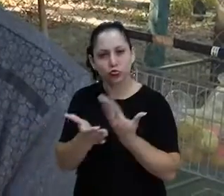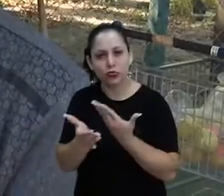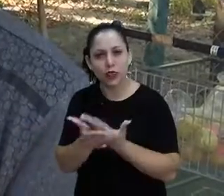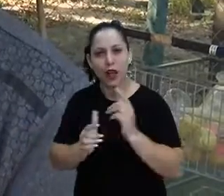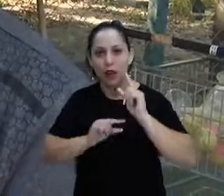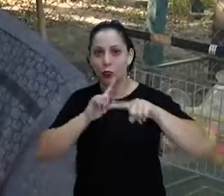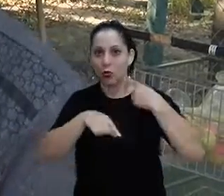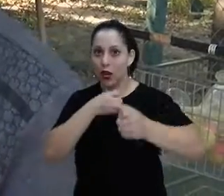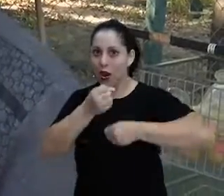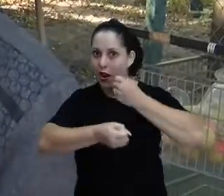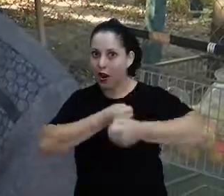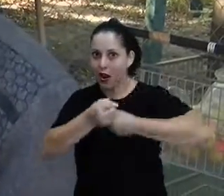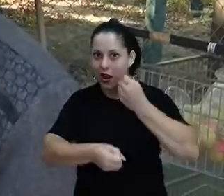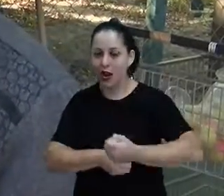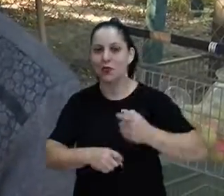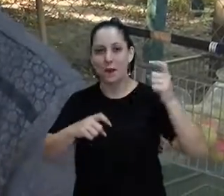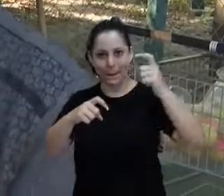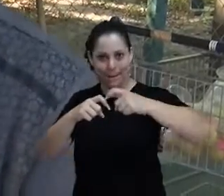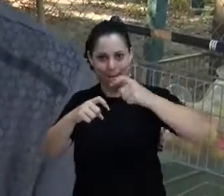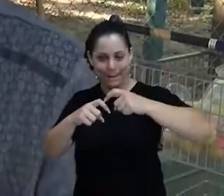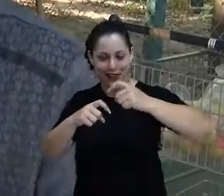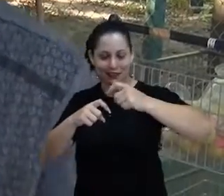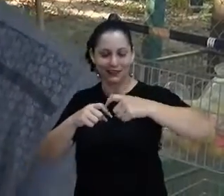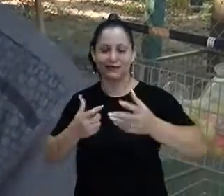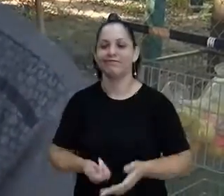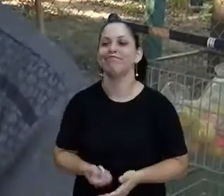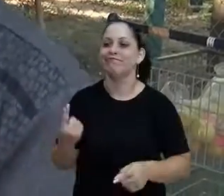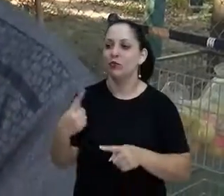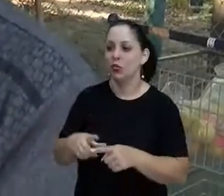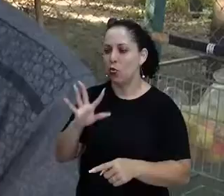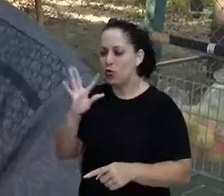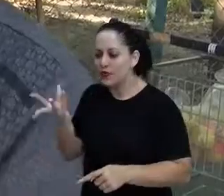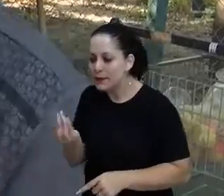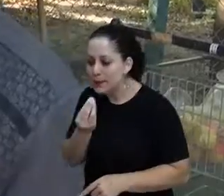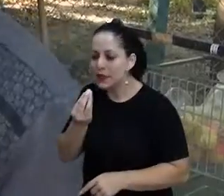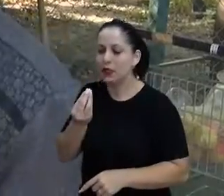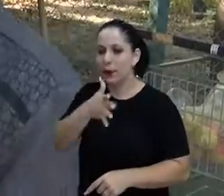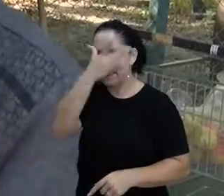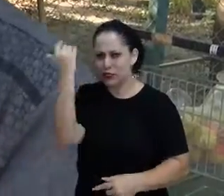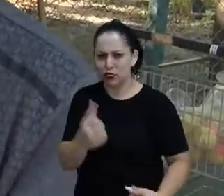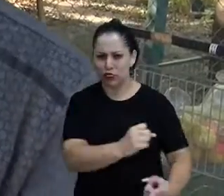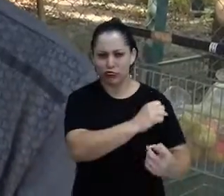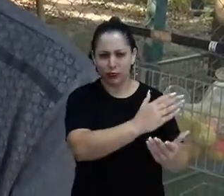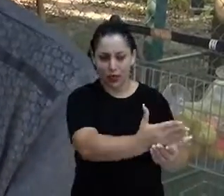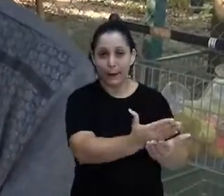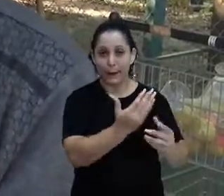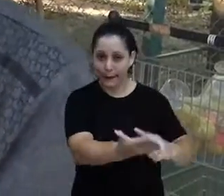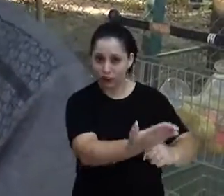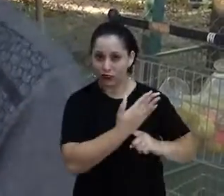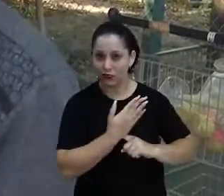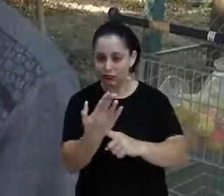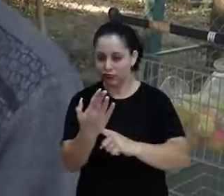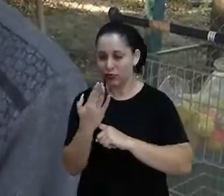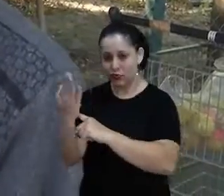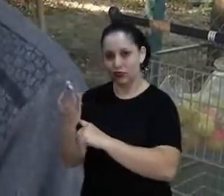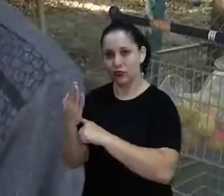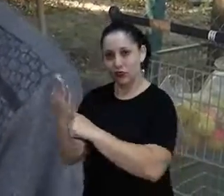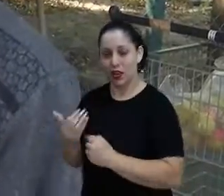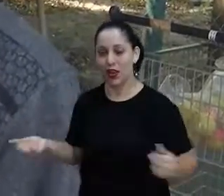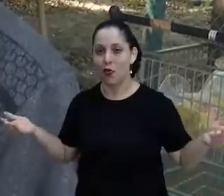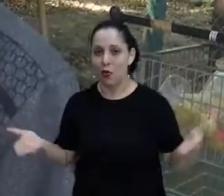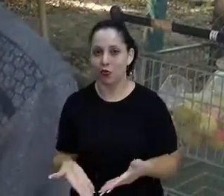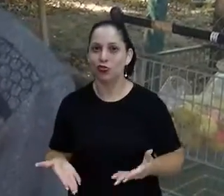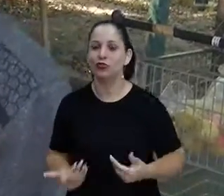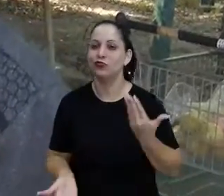vem, vai fazer medicina. Porque através do conhecimento, consegui muitas pessoas que me ajudaram e hoje ela vai fazer faculdade de